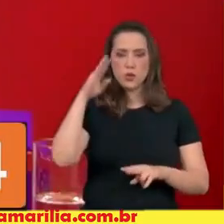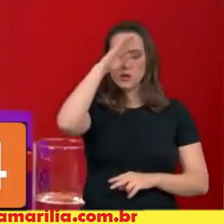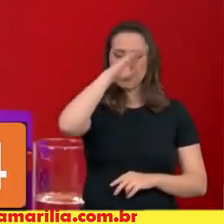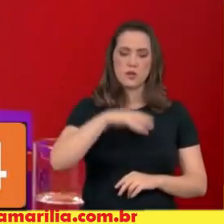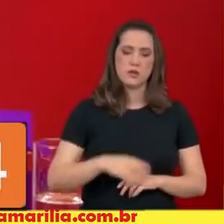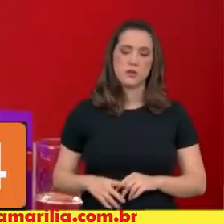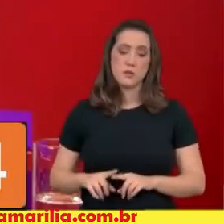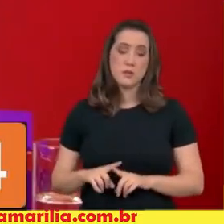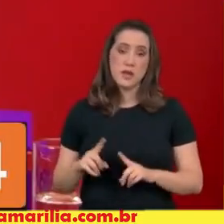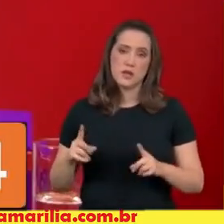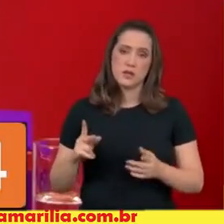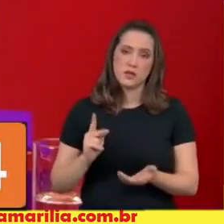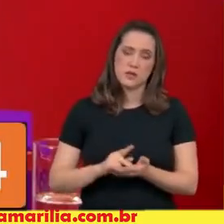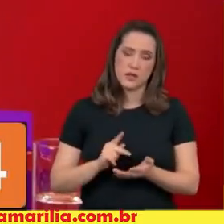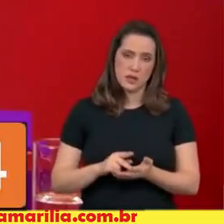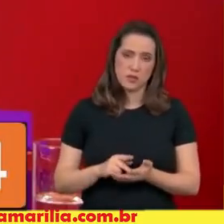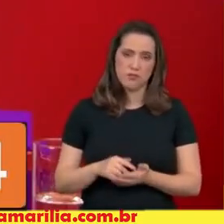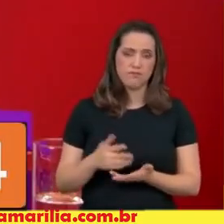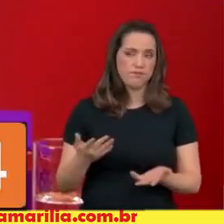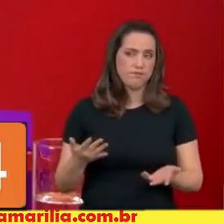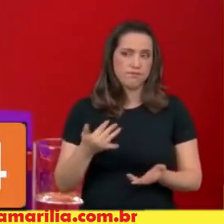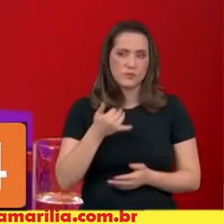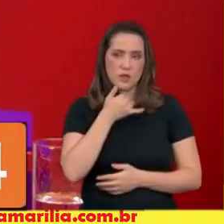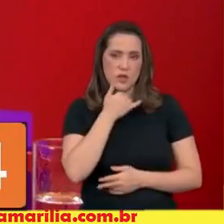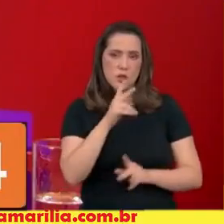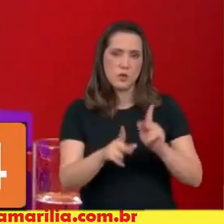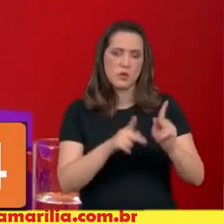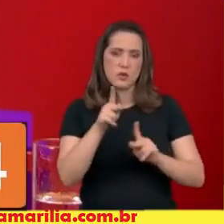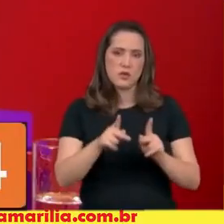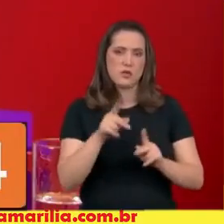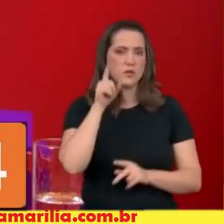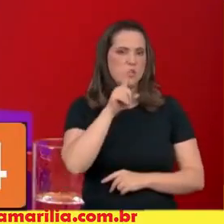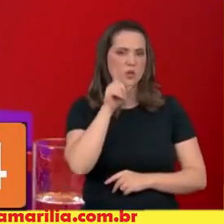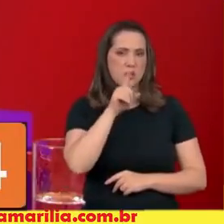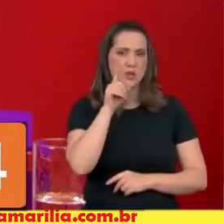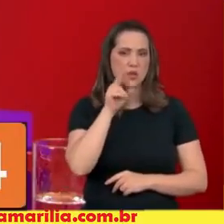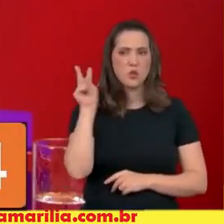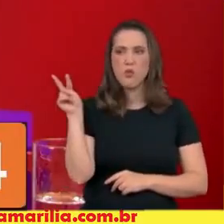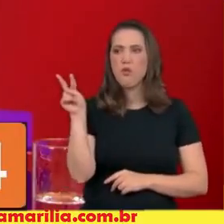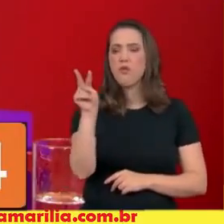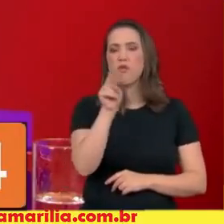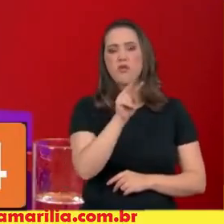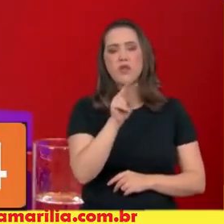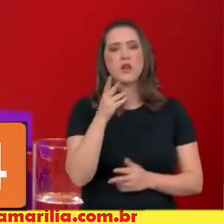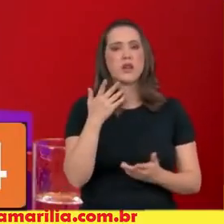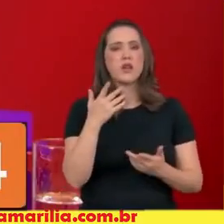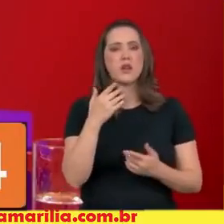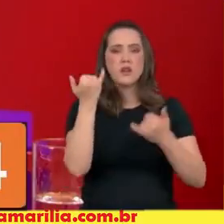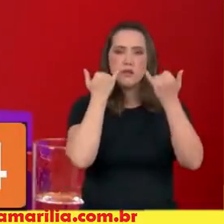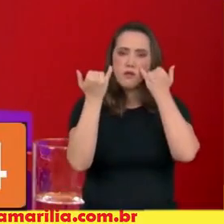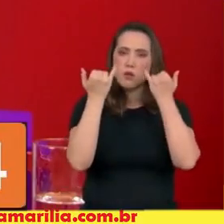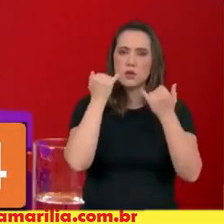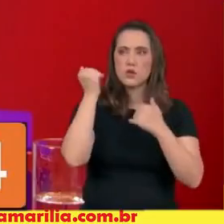o fato é que, infelizmente, o público dos Estados Unidos não lê notícias internacionais. Sabe muito pouco sobre o México, muito menos sobre o